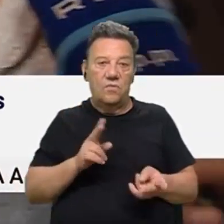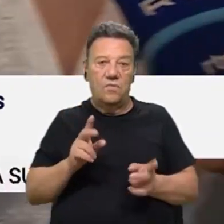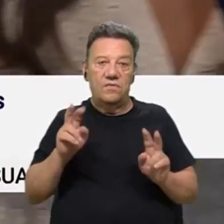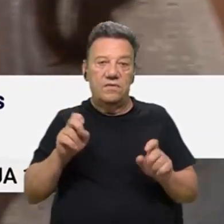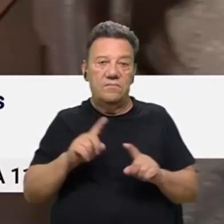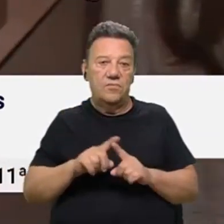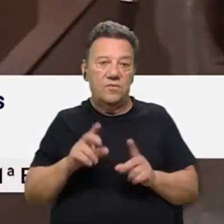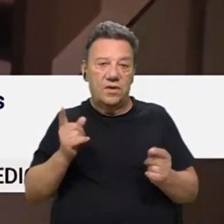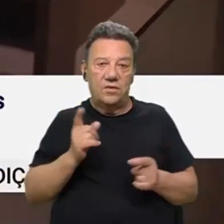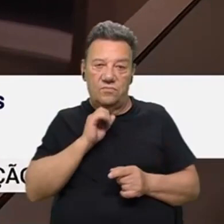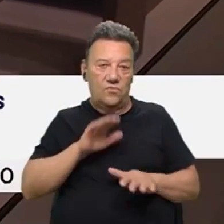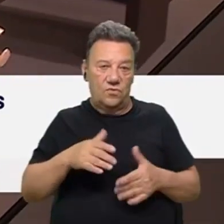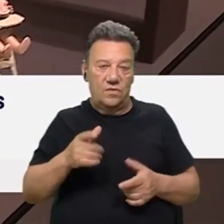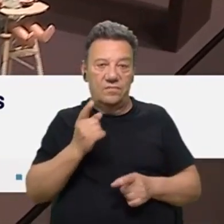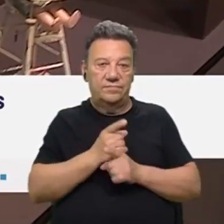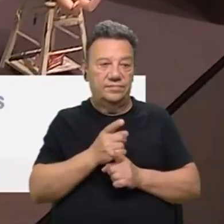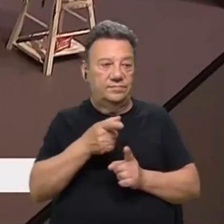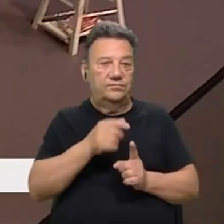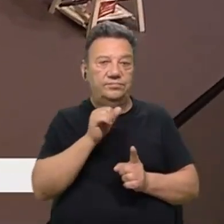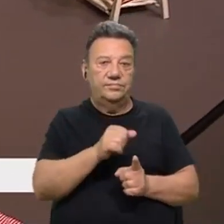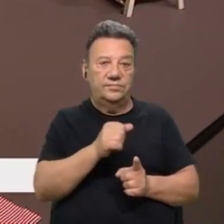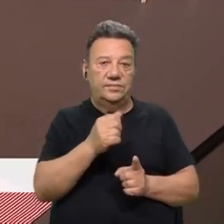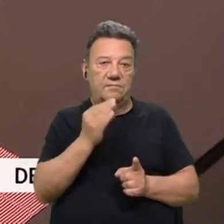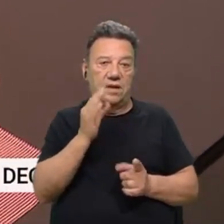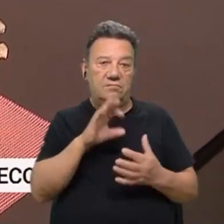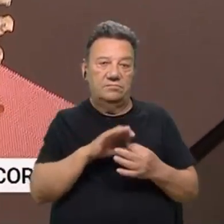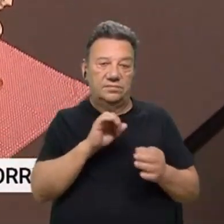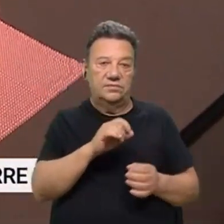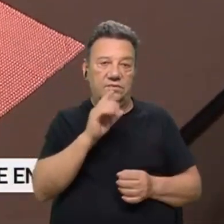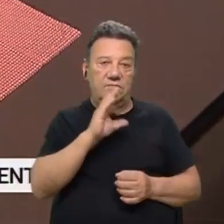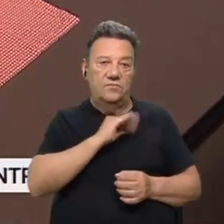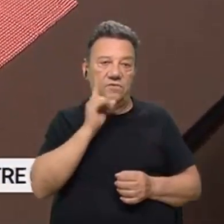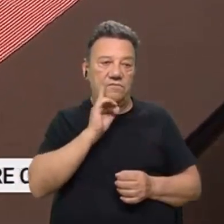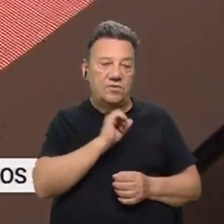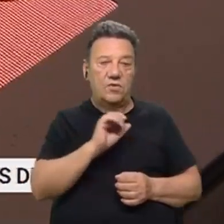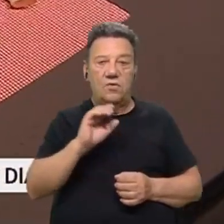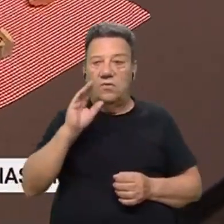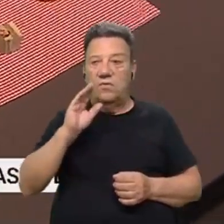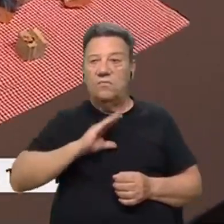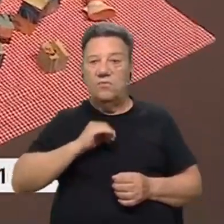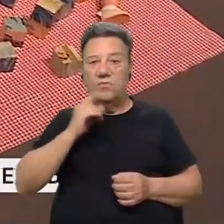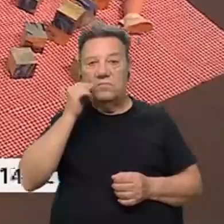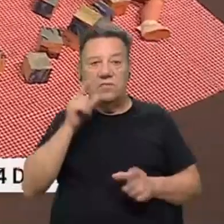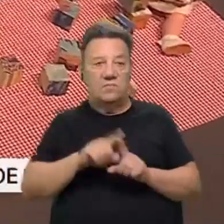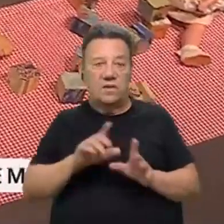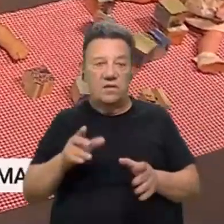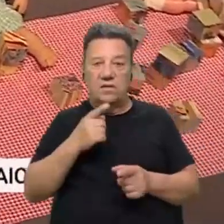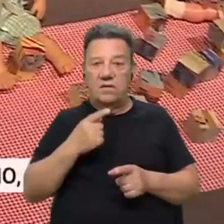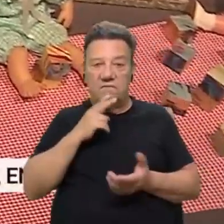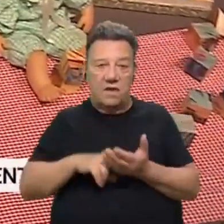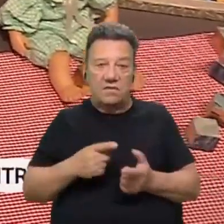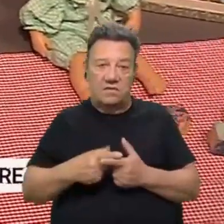de brinquedo ah seja brinquedos mais relacionados com o mundo feminino ou com masculino na verdade não